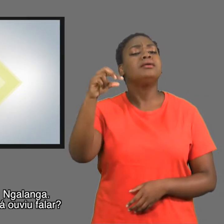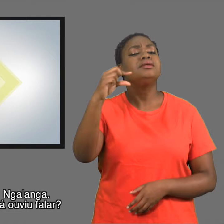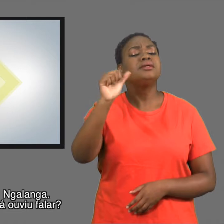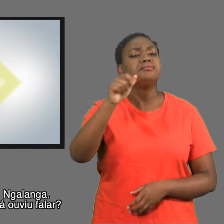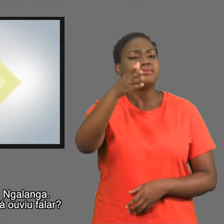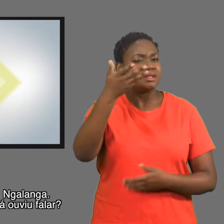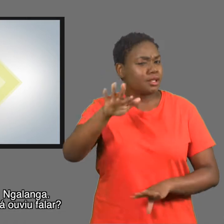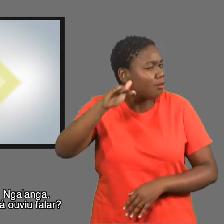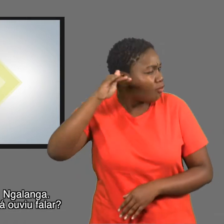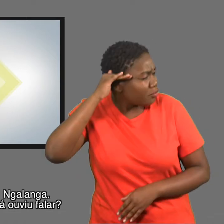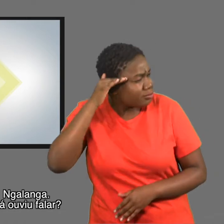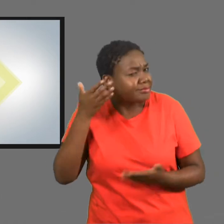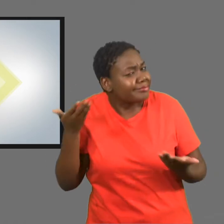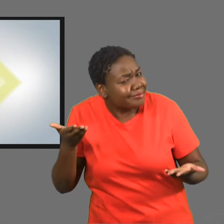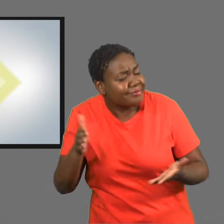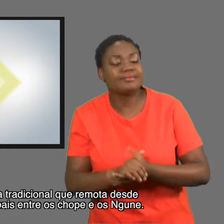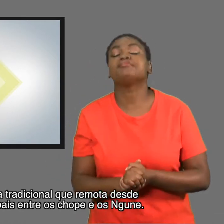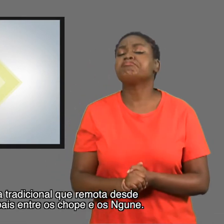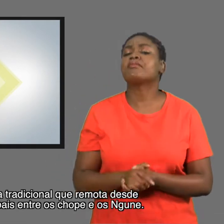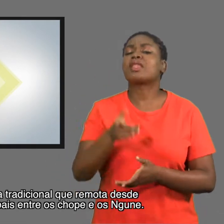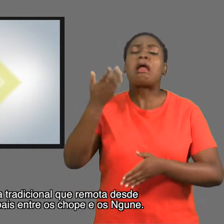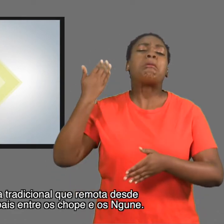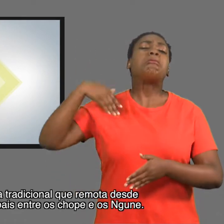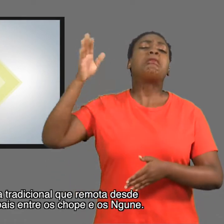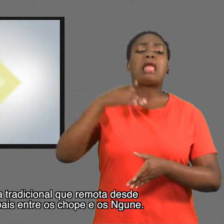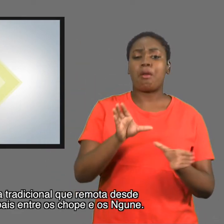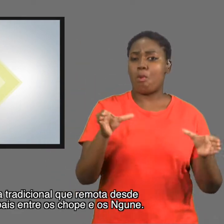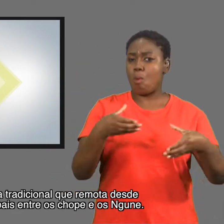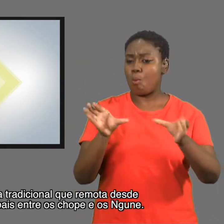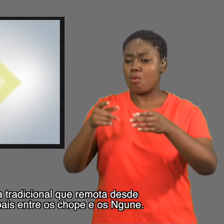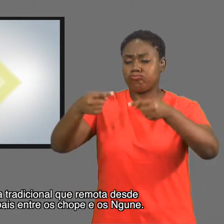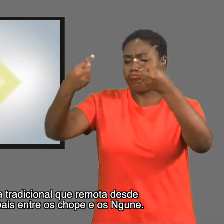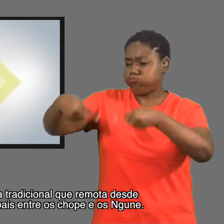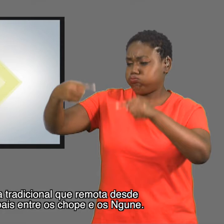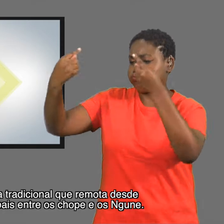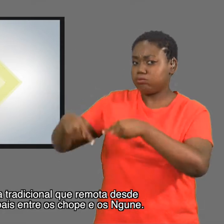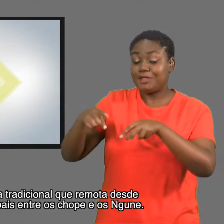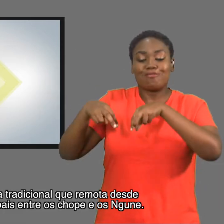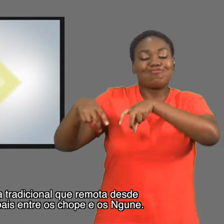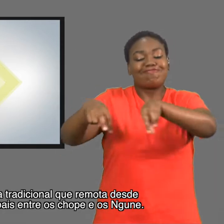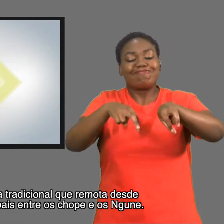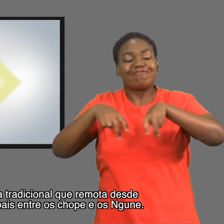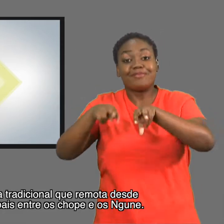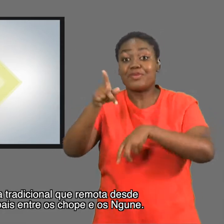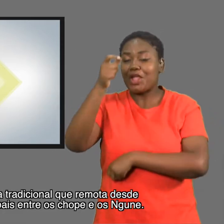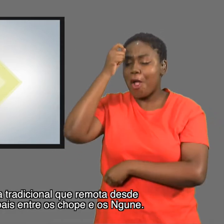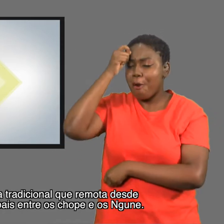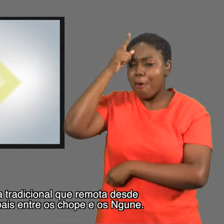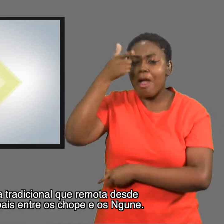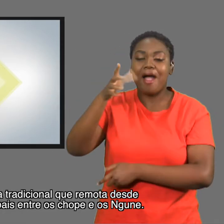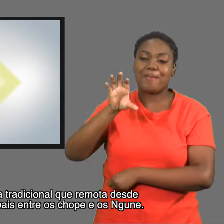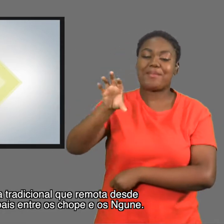Ngalanga, já ouviu falar? Um estilo de dança tradicional que remota desde a época de lutas